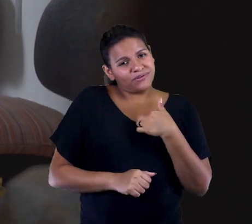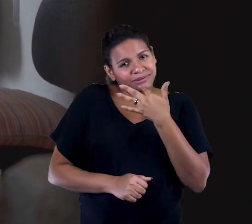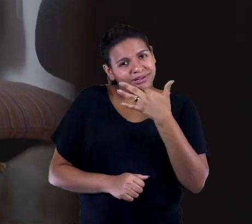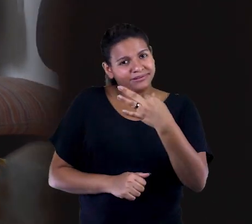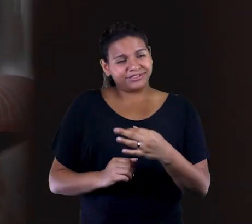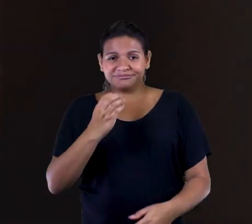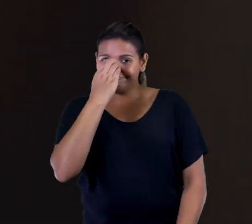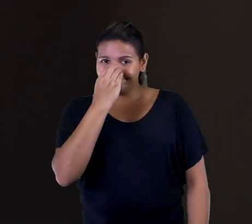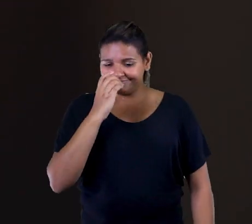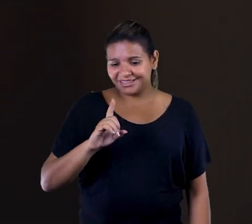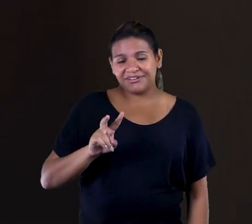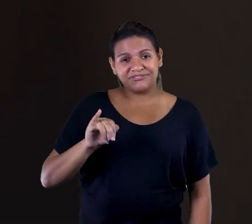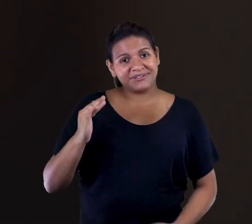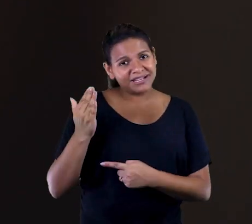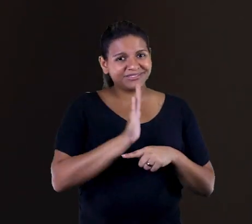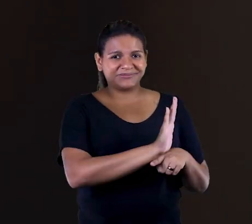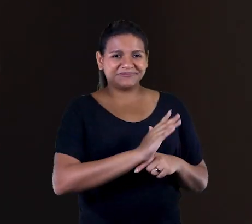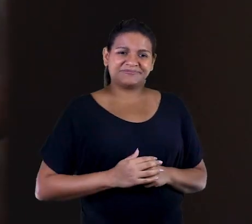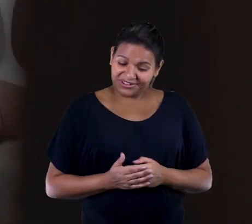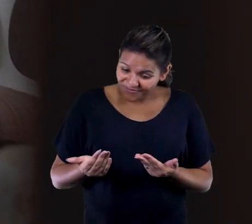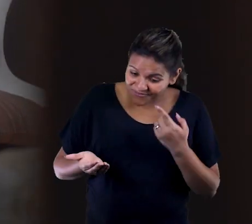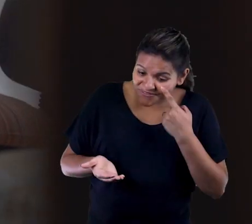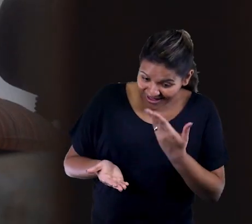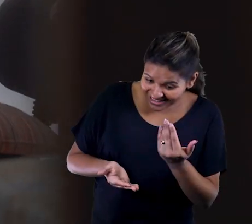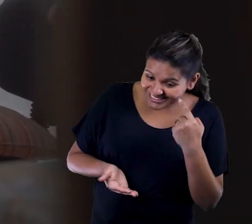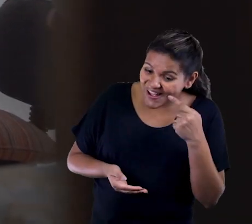ele. Aqui, Davi! Aqui!